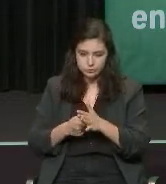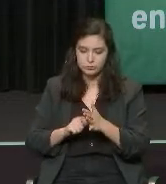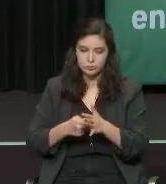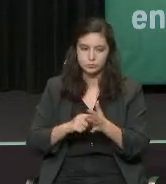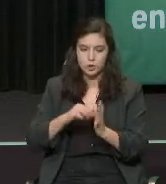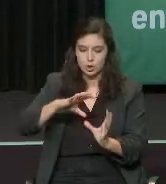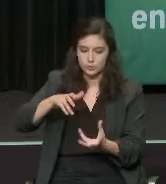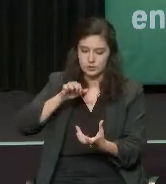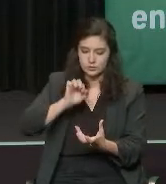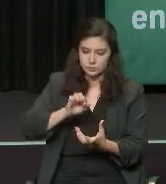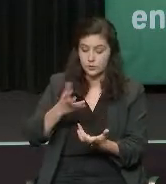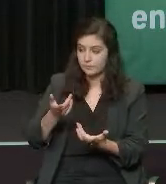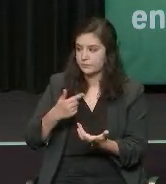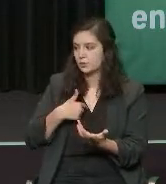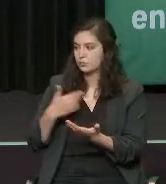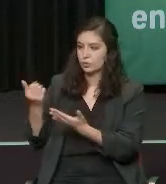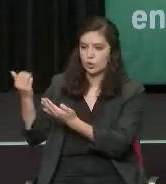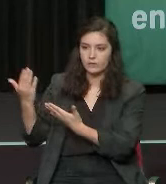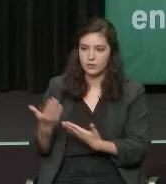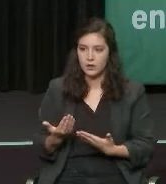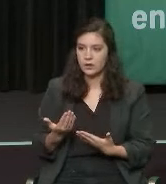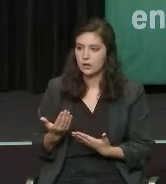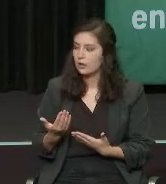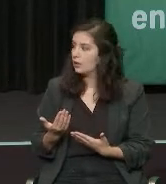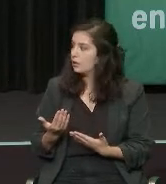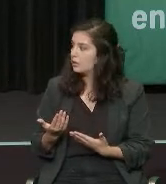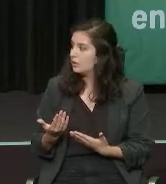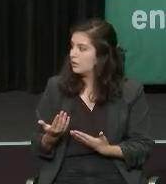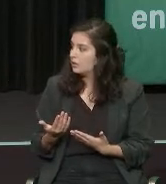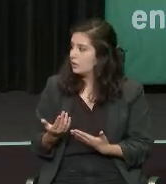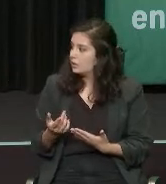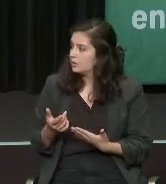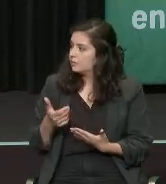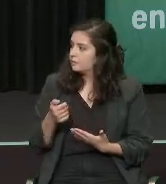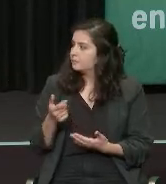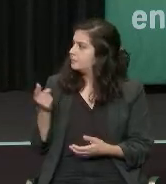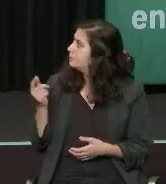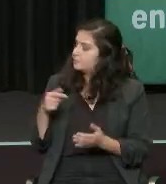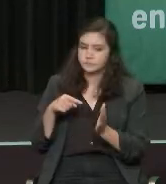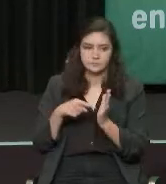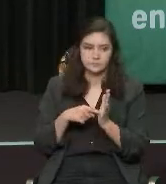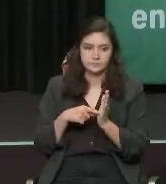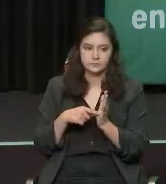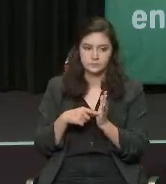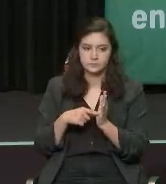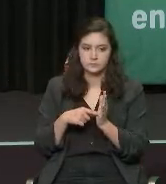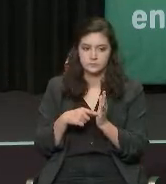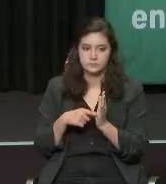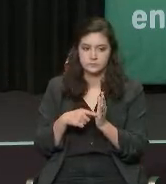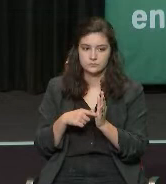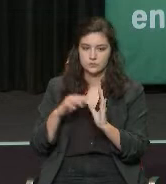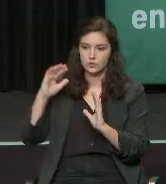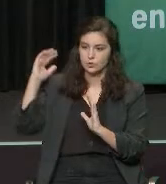as mudanças que se avizinham. Convidar-vos-ia então para assistirem ao vídeo. Space provides